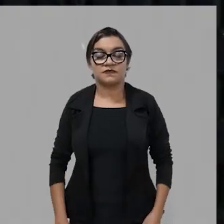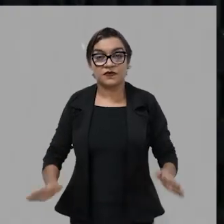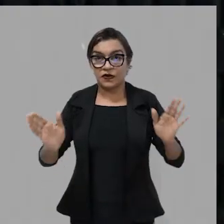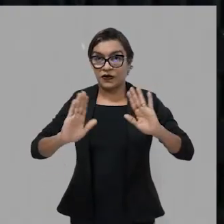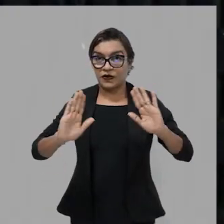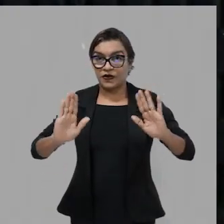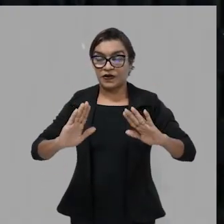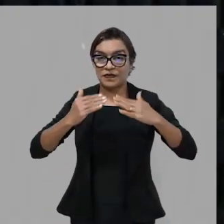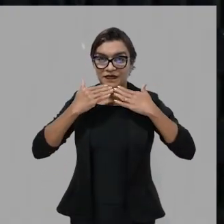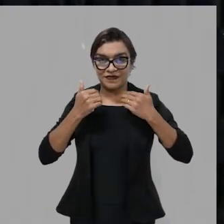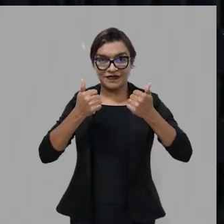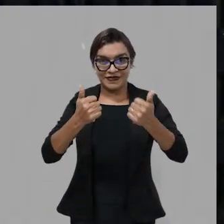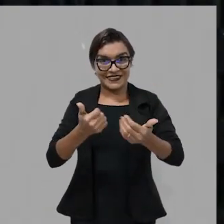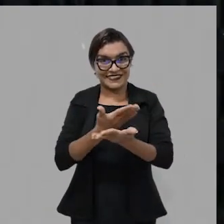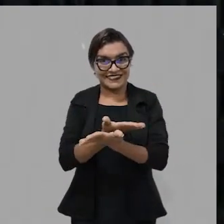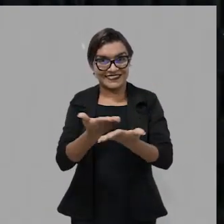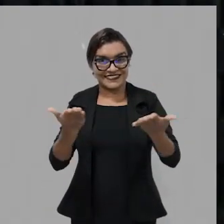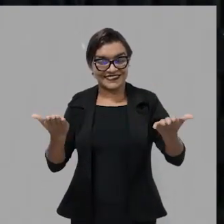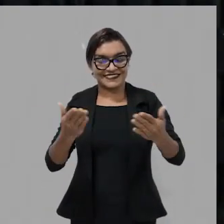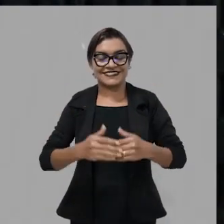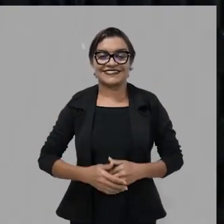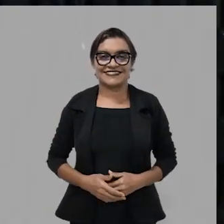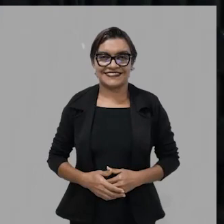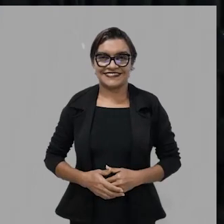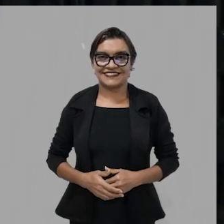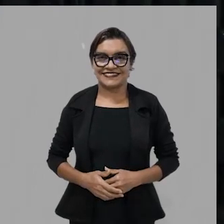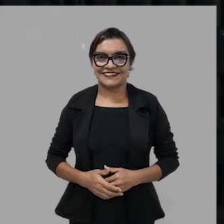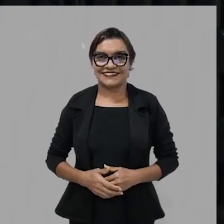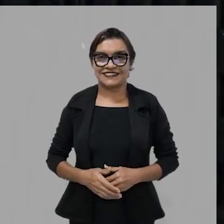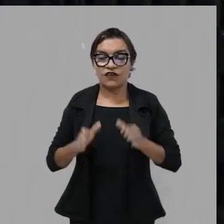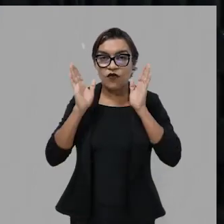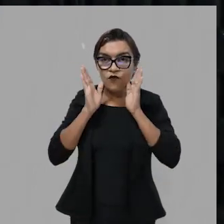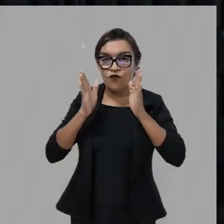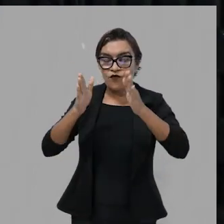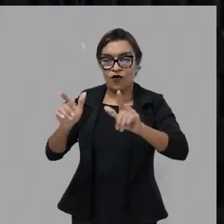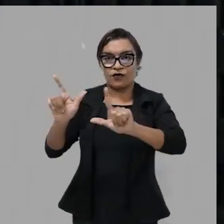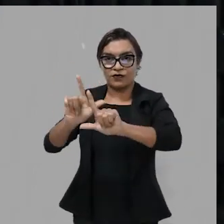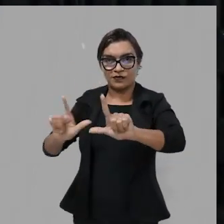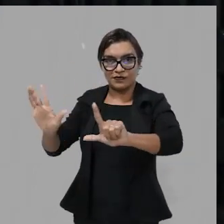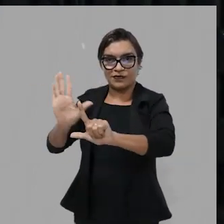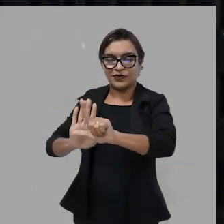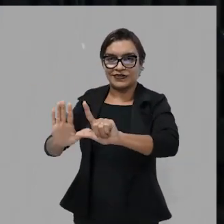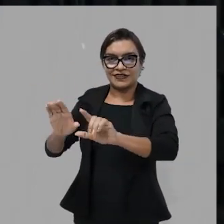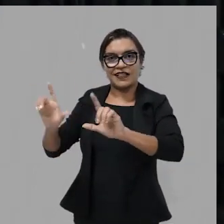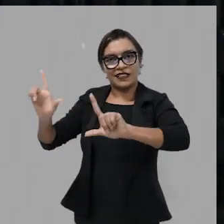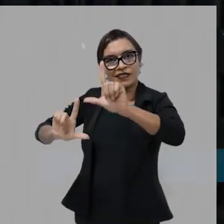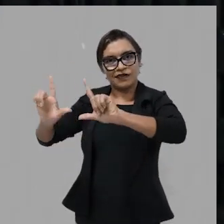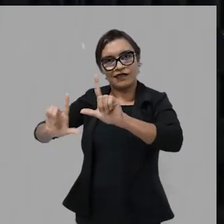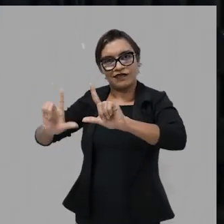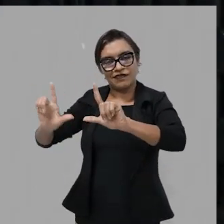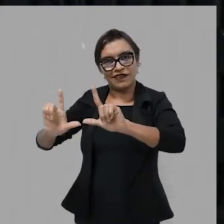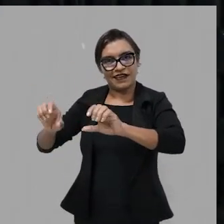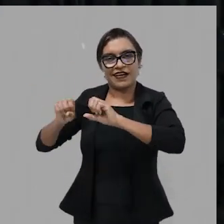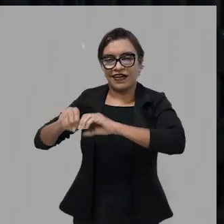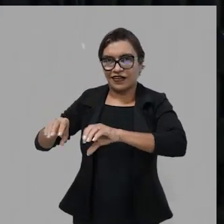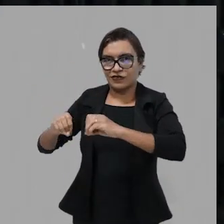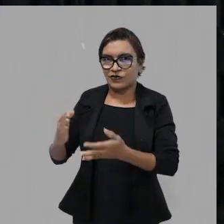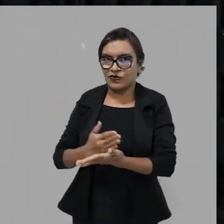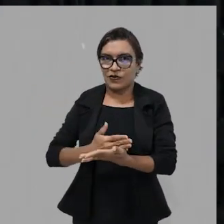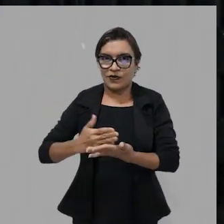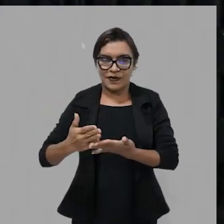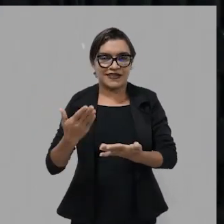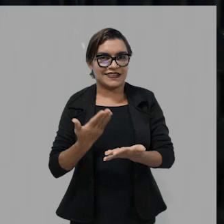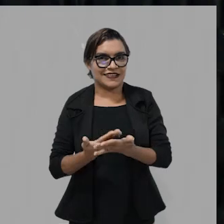Olá, pessoal! Tudo bem com vocês? Se liga no Portal do Estudante e na TV Educação, que começa agora mais uma